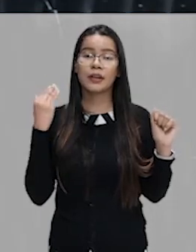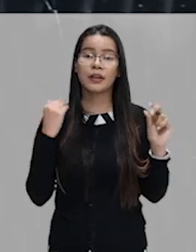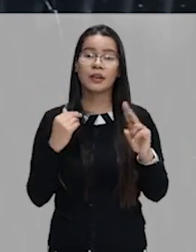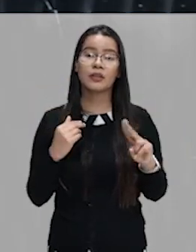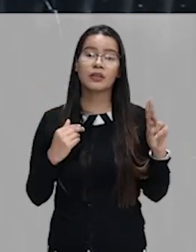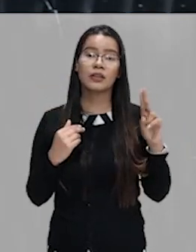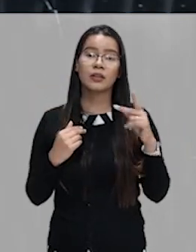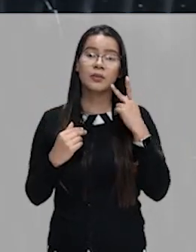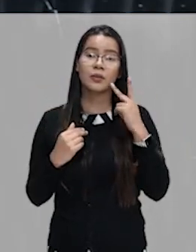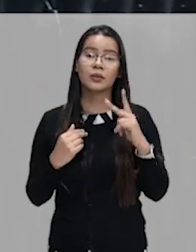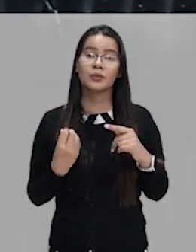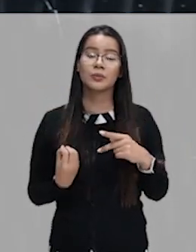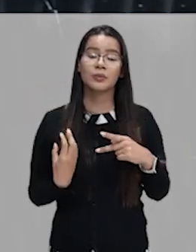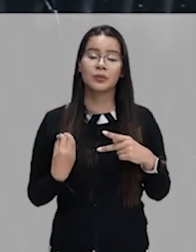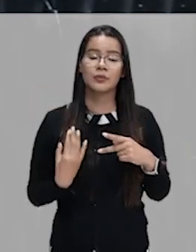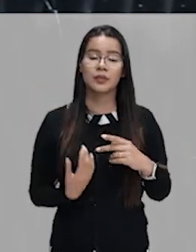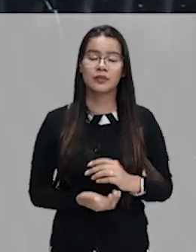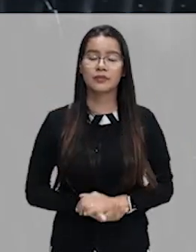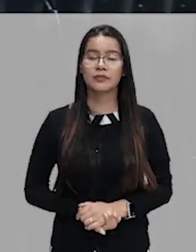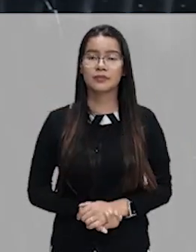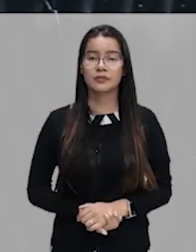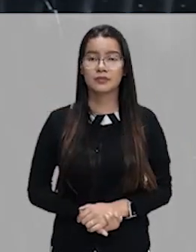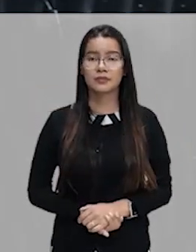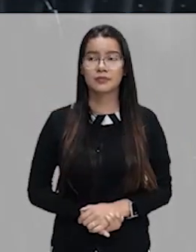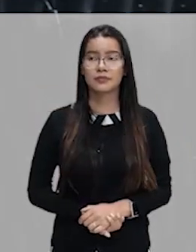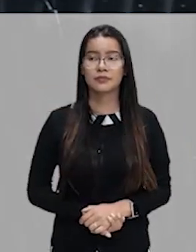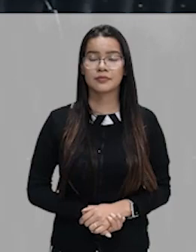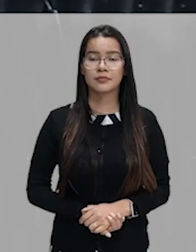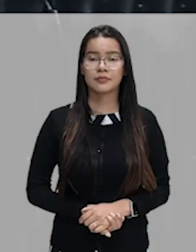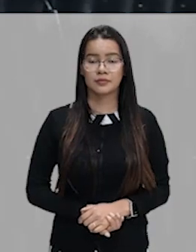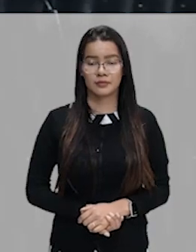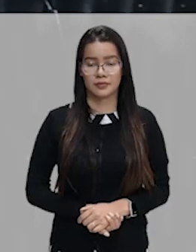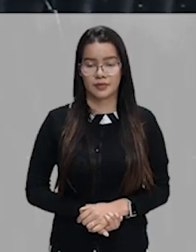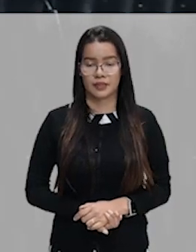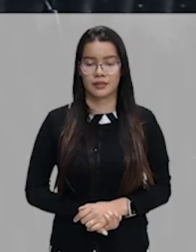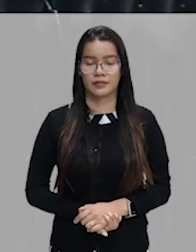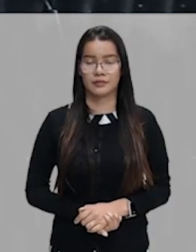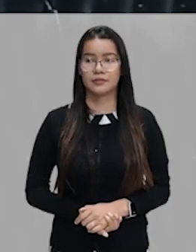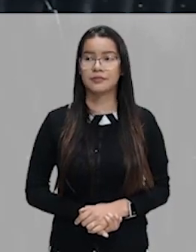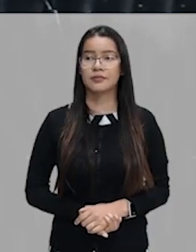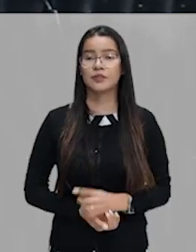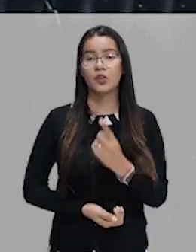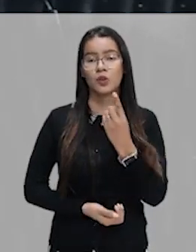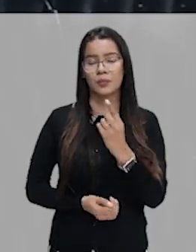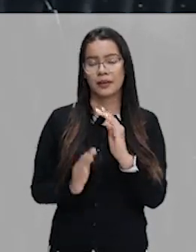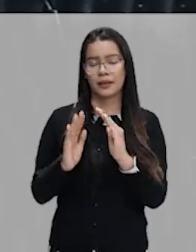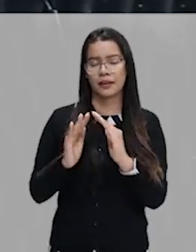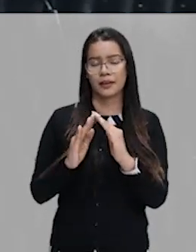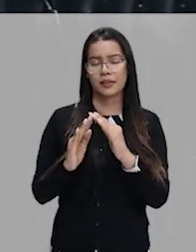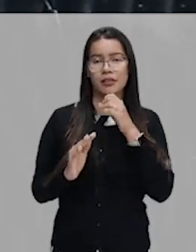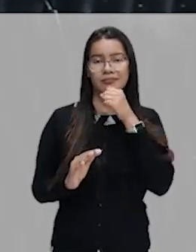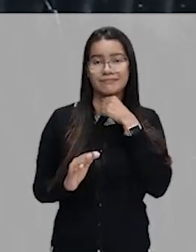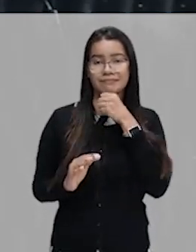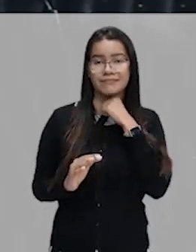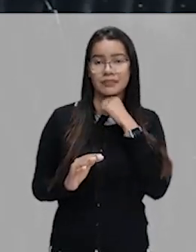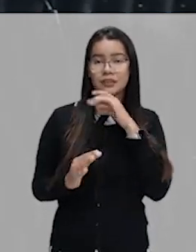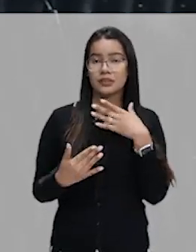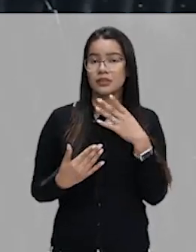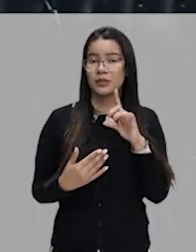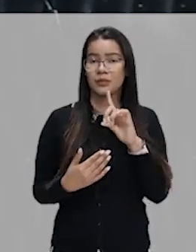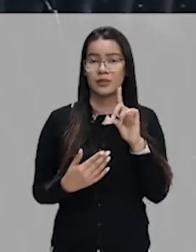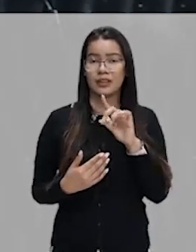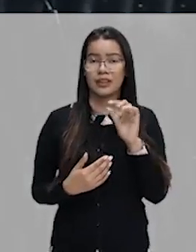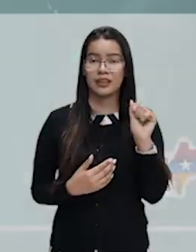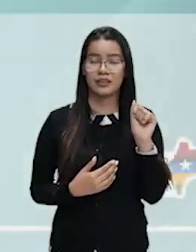plural. An old house é singular, uma casa velha. Então, não é a letra